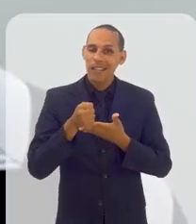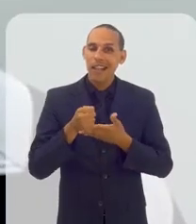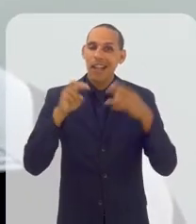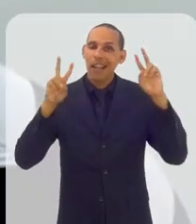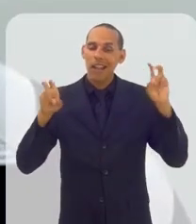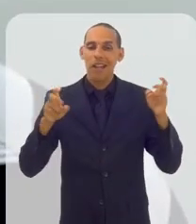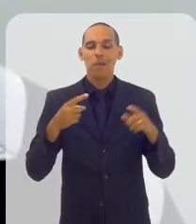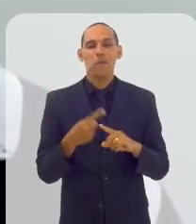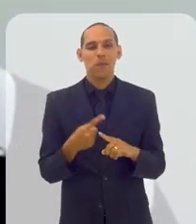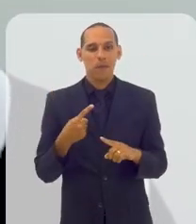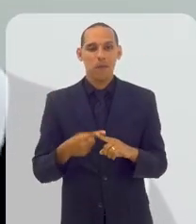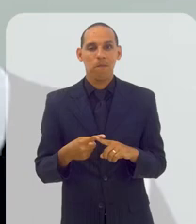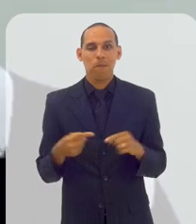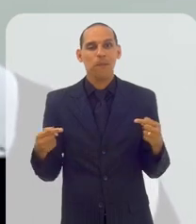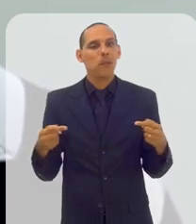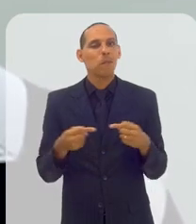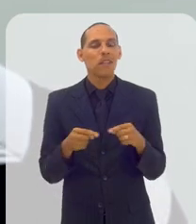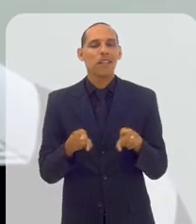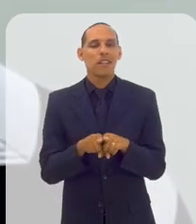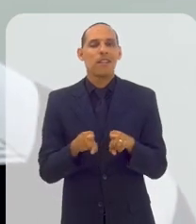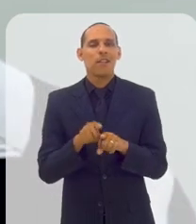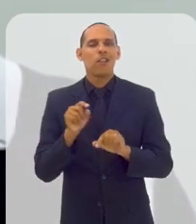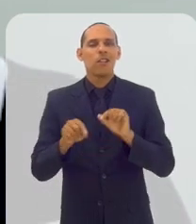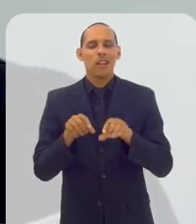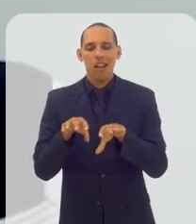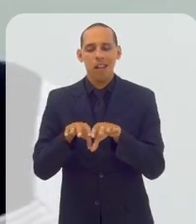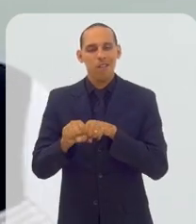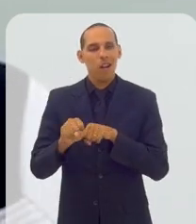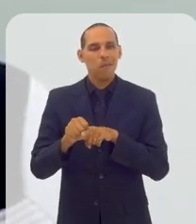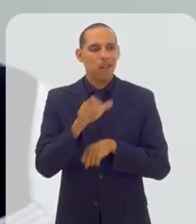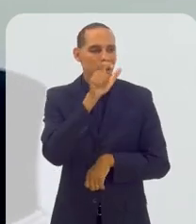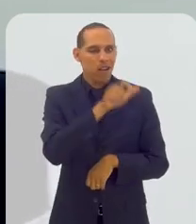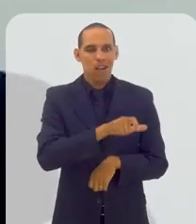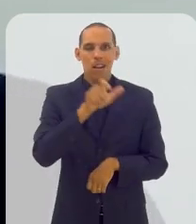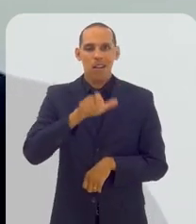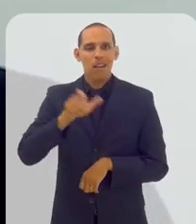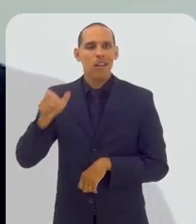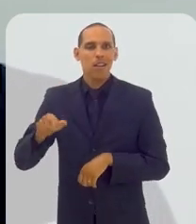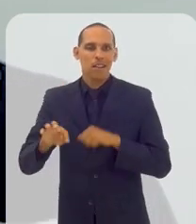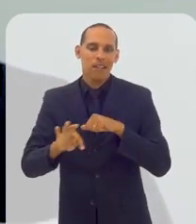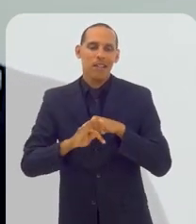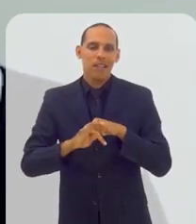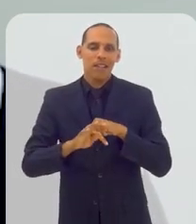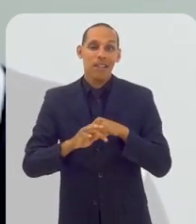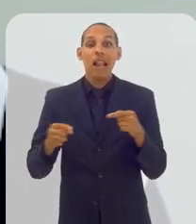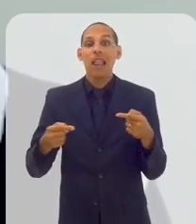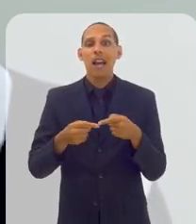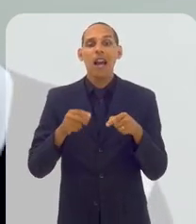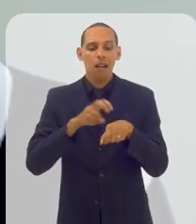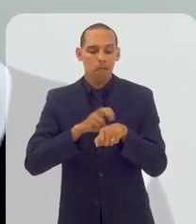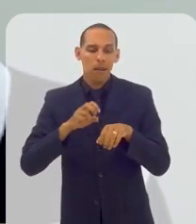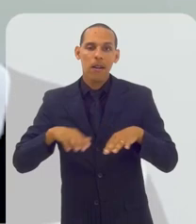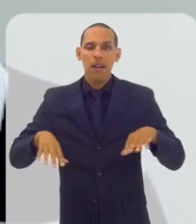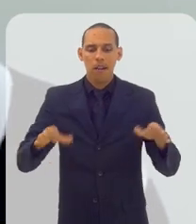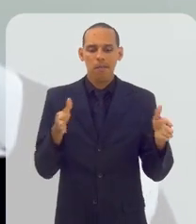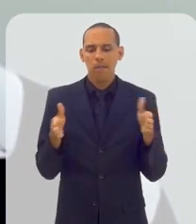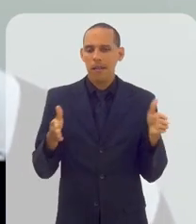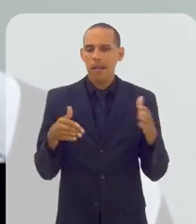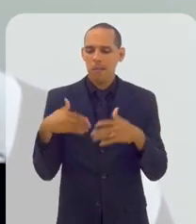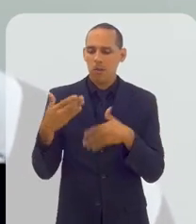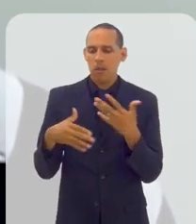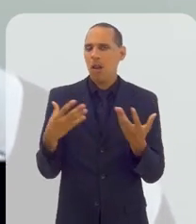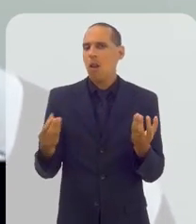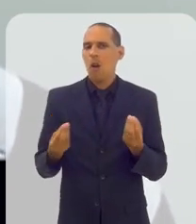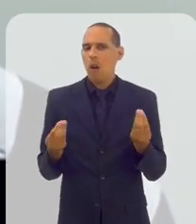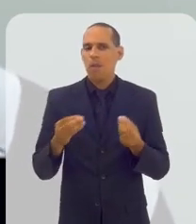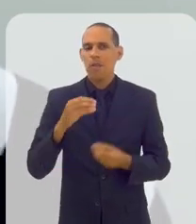o senhor trazer esse tema, né? Porque ele tem a ver também com a formação desses técnicos. Em relação à pandemia, como é que foi